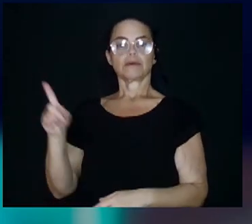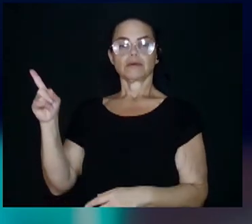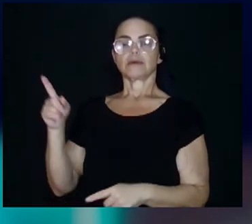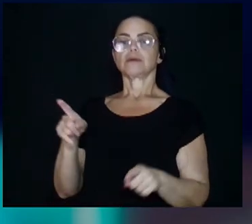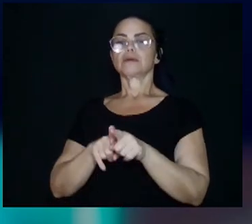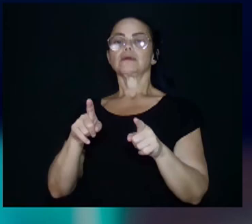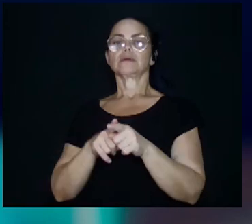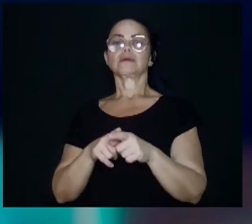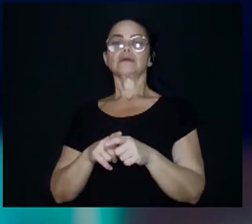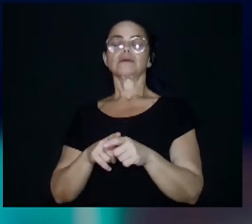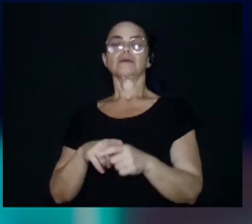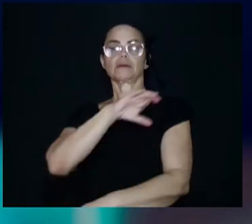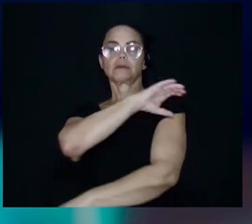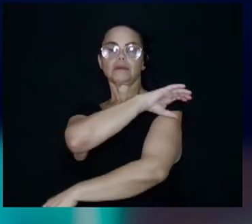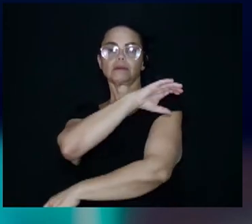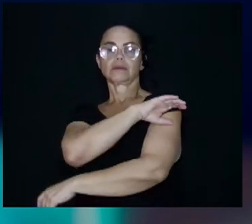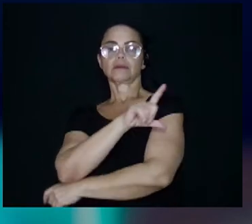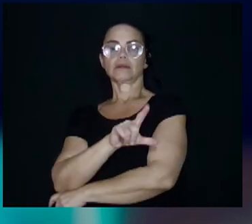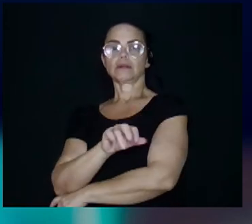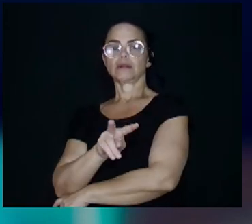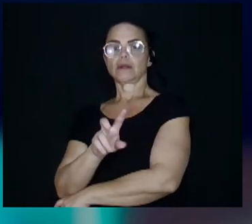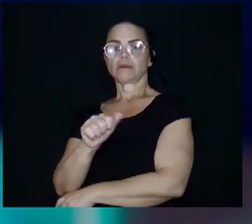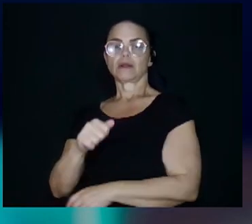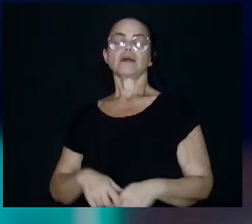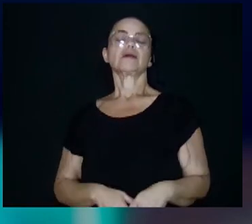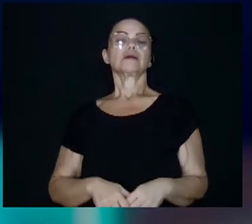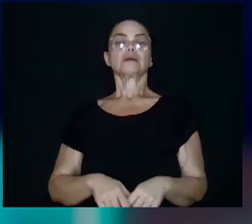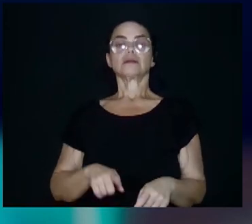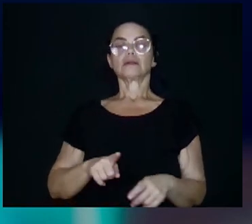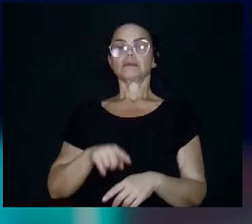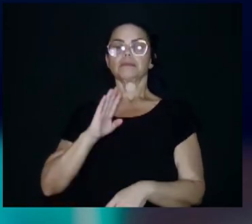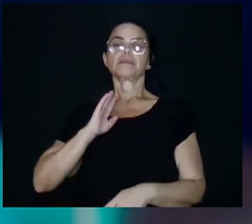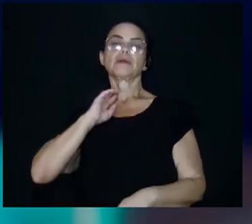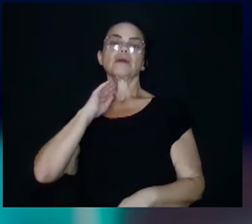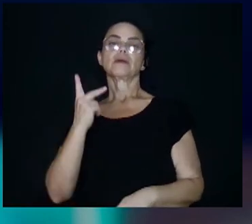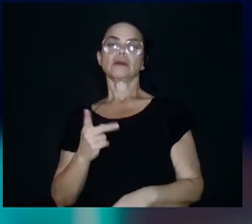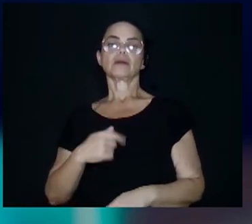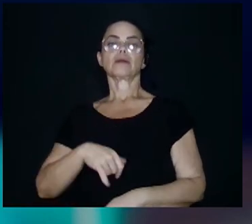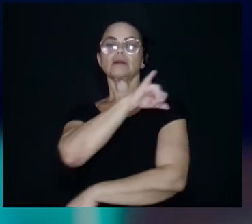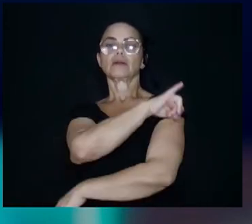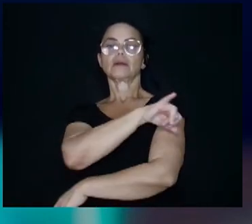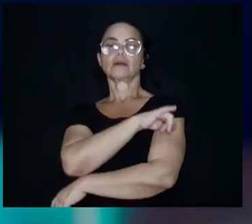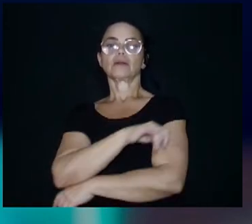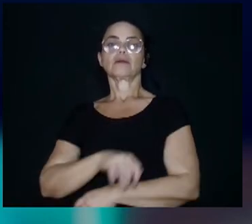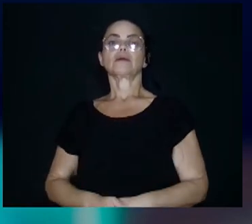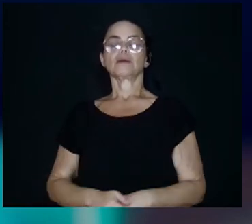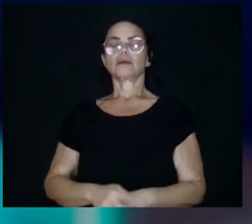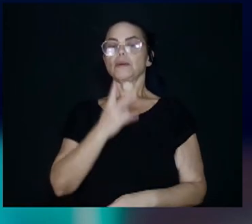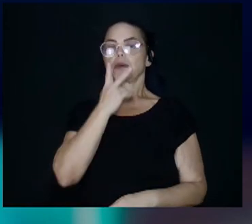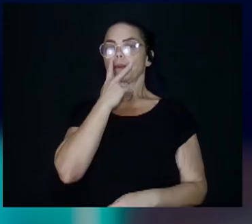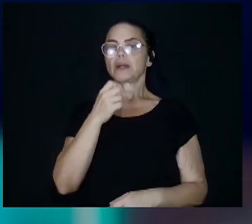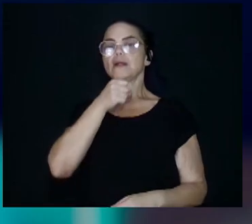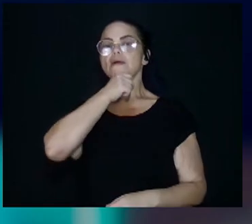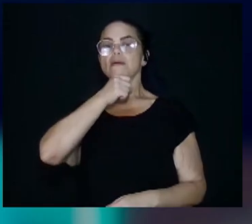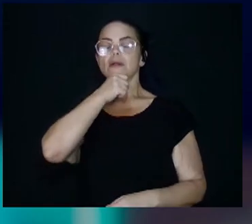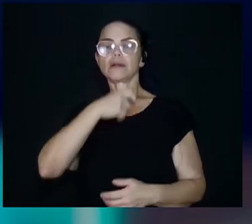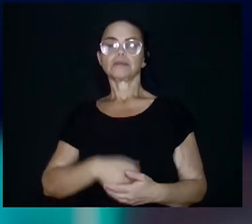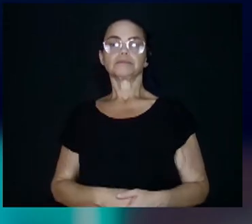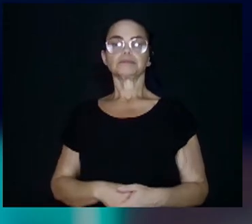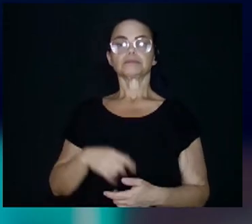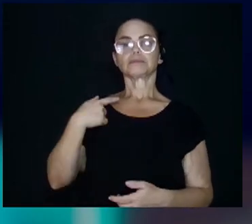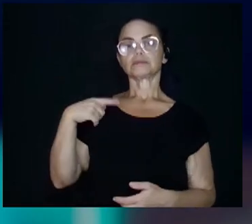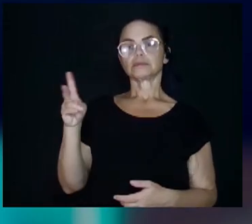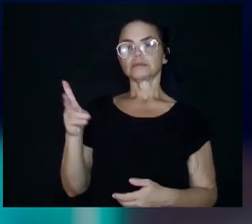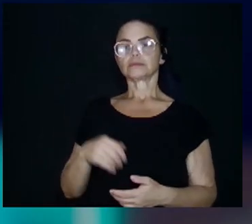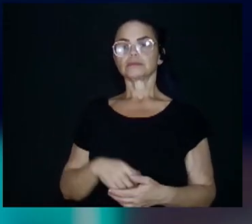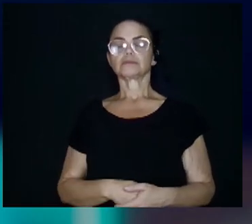pela Lívia, na época, Belo Horizonte, Rio, Vila Velha, Salvador, Recife, Teresina, Brasília.